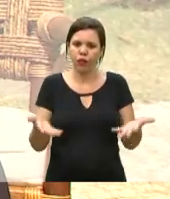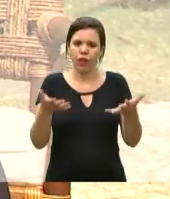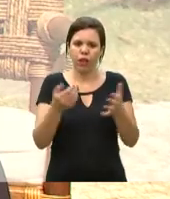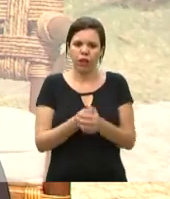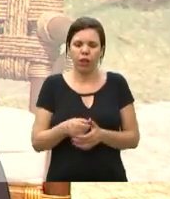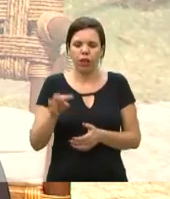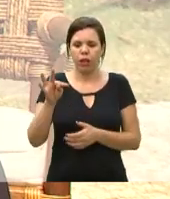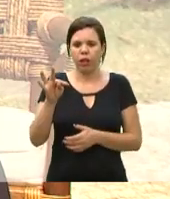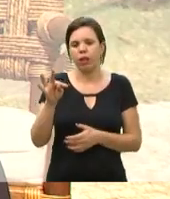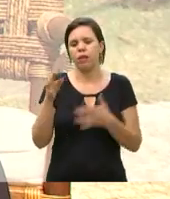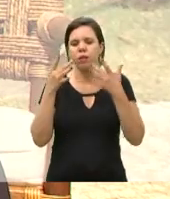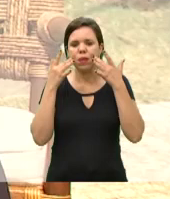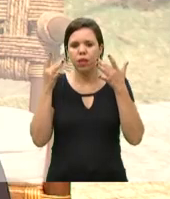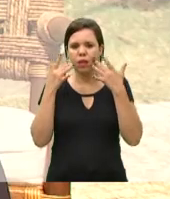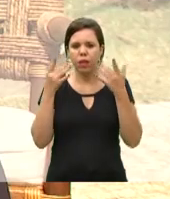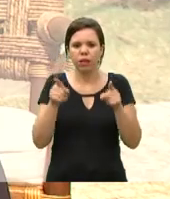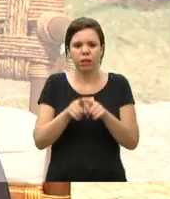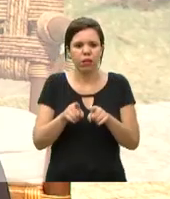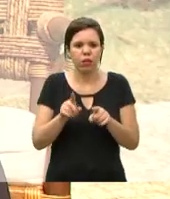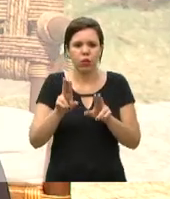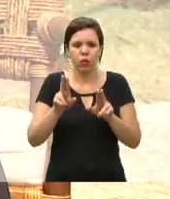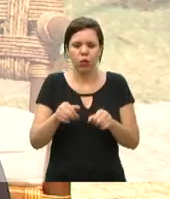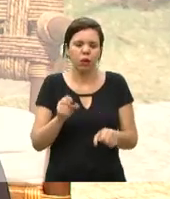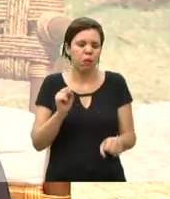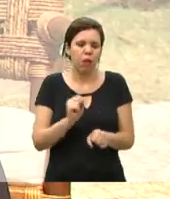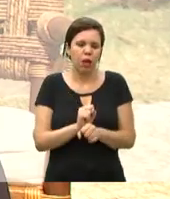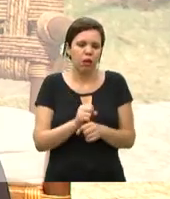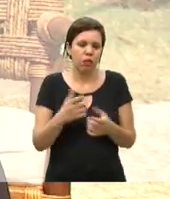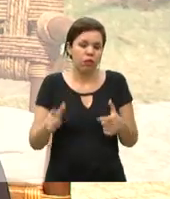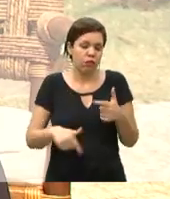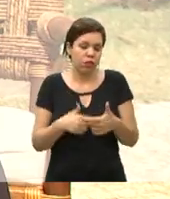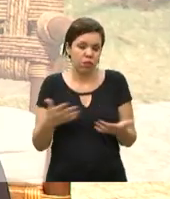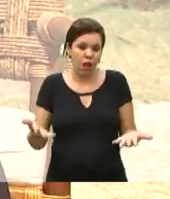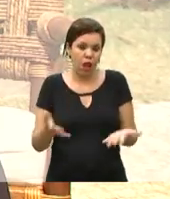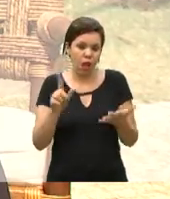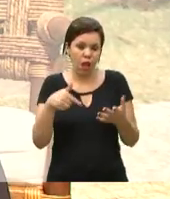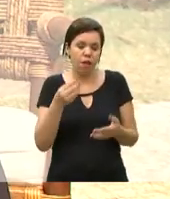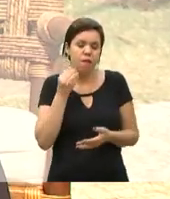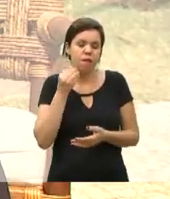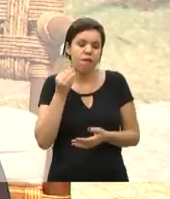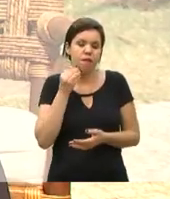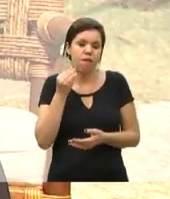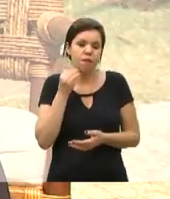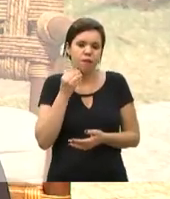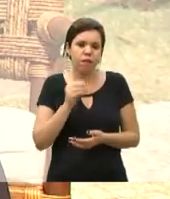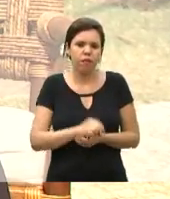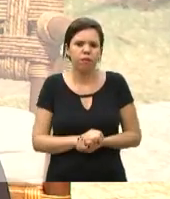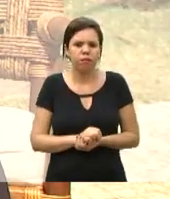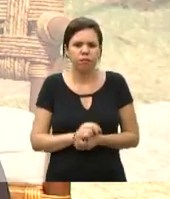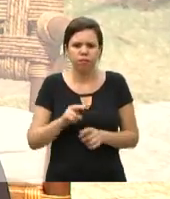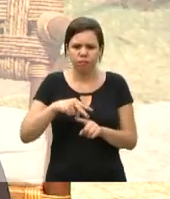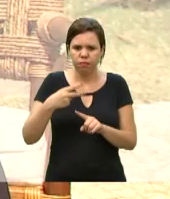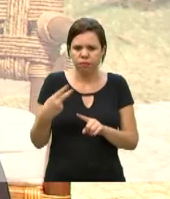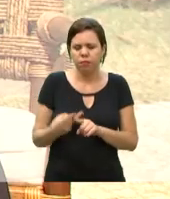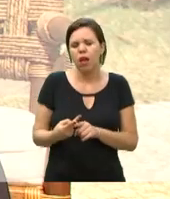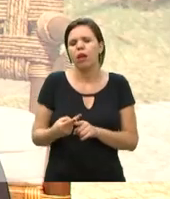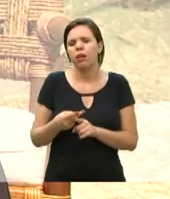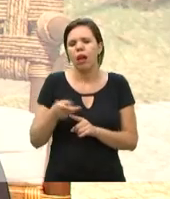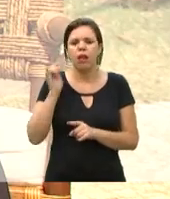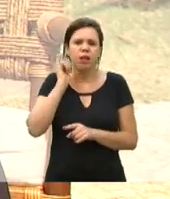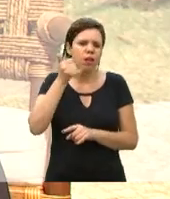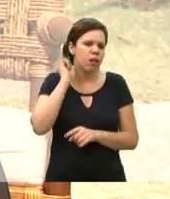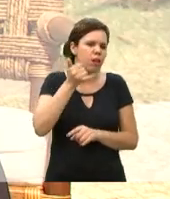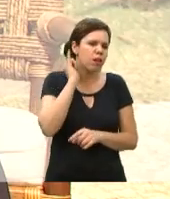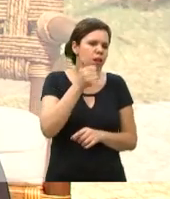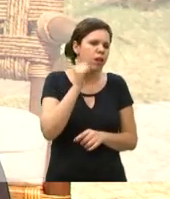O teatro nunca deixou de ser uma oportunidade de ampliar a narrativa,